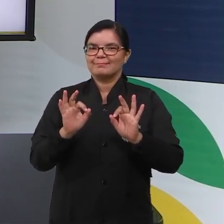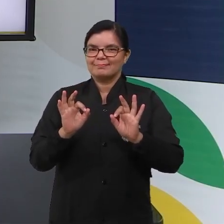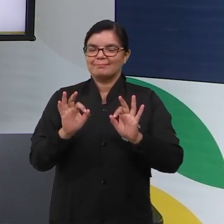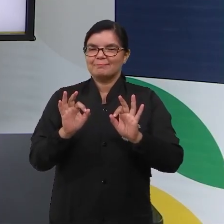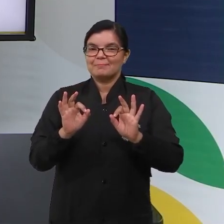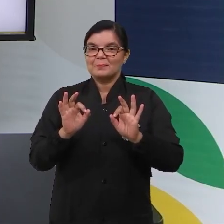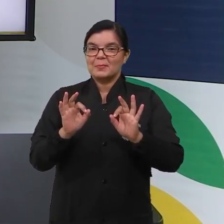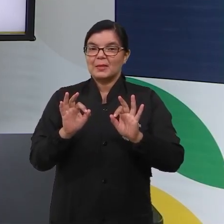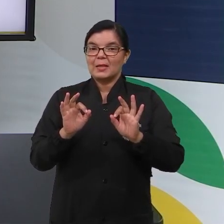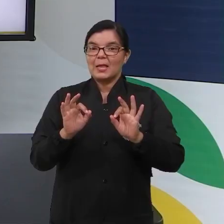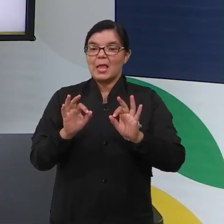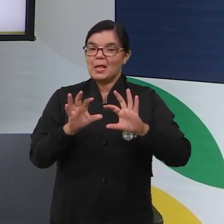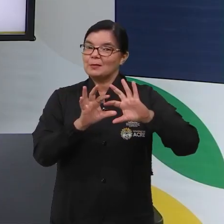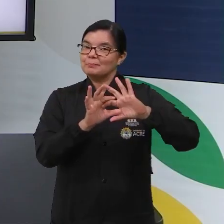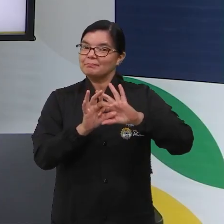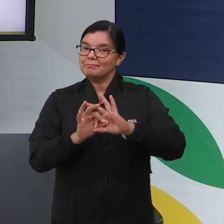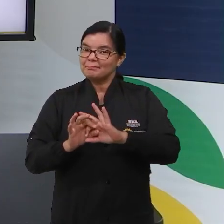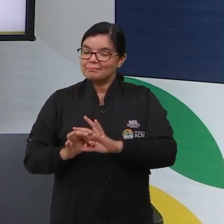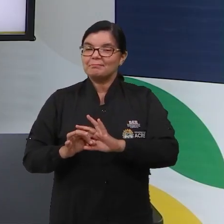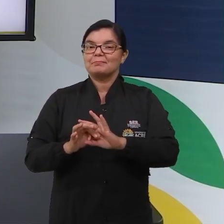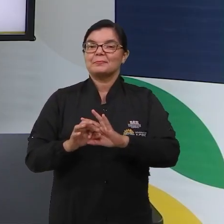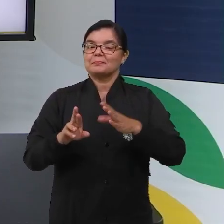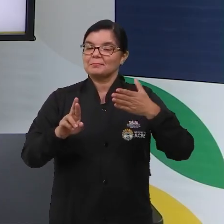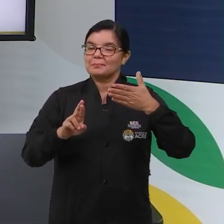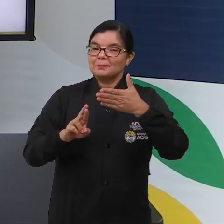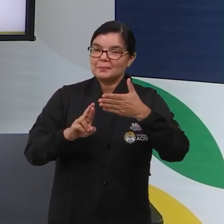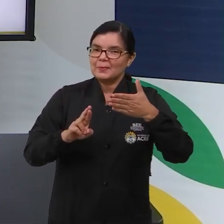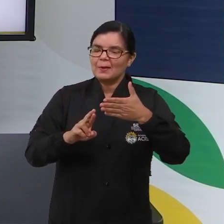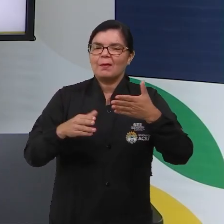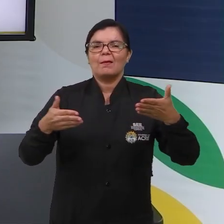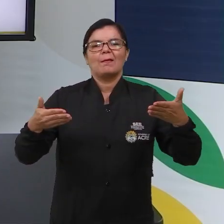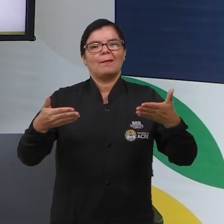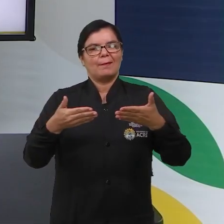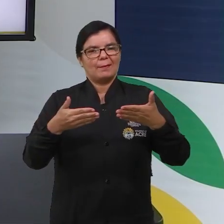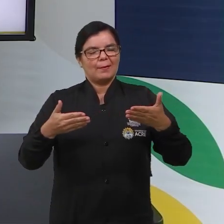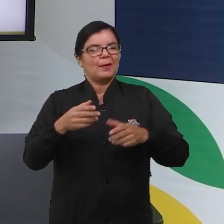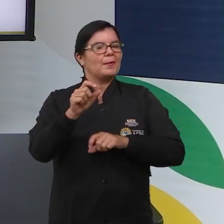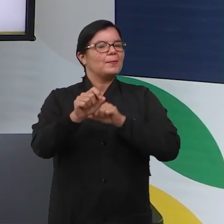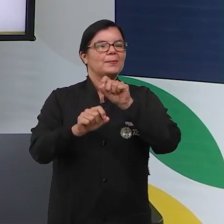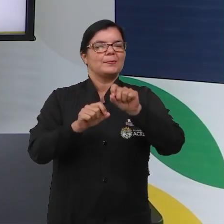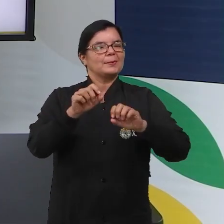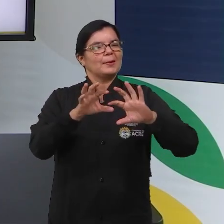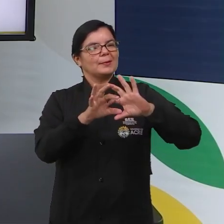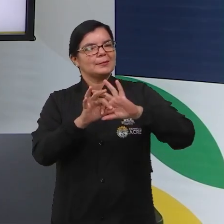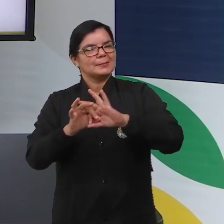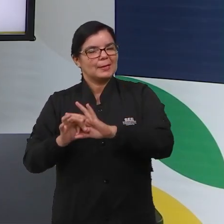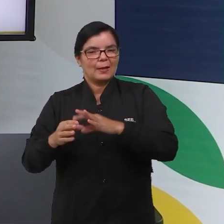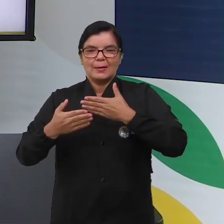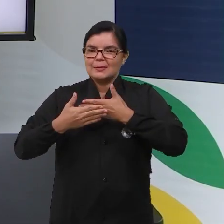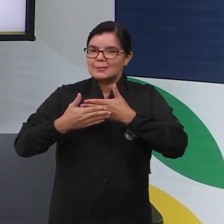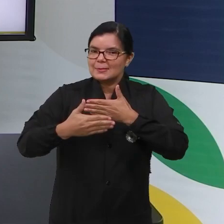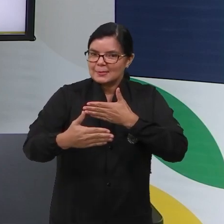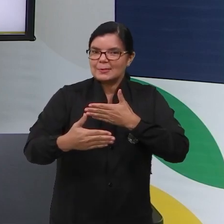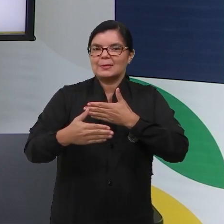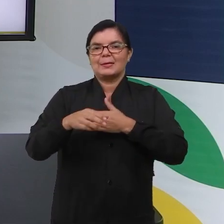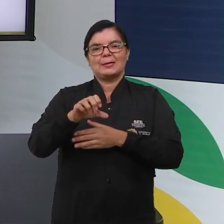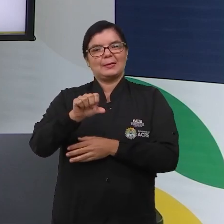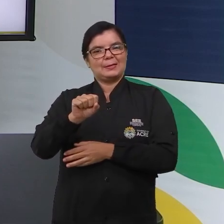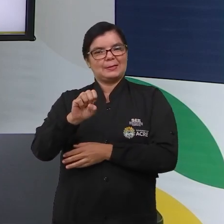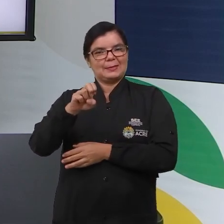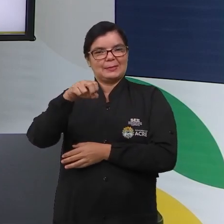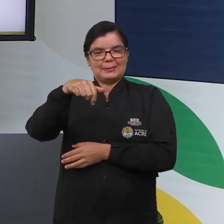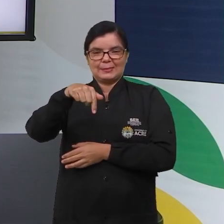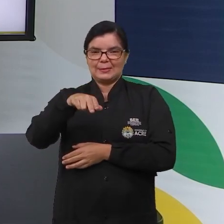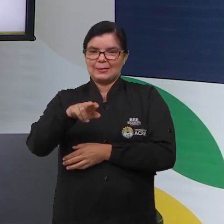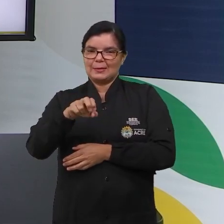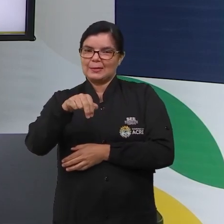ótimo em coesão referencial. E agora, o que é a coesão sequencial? Eu te garanto